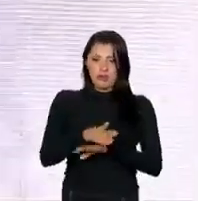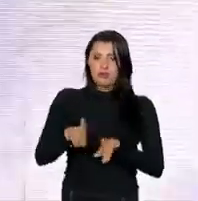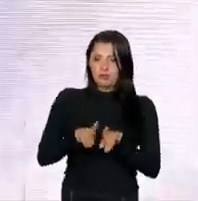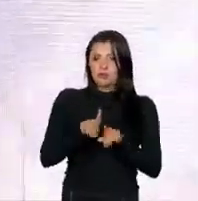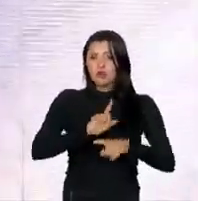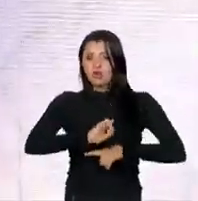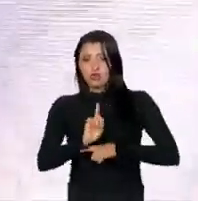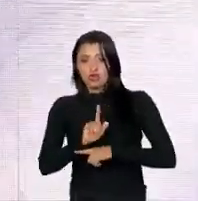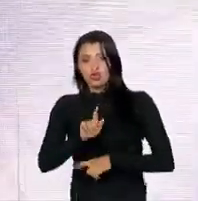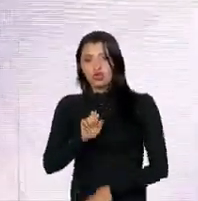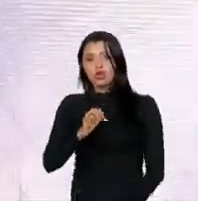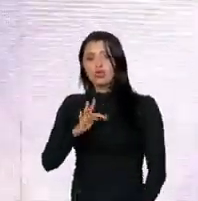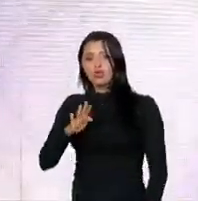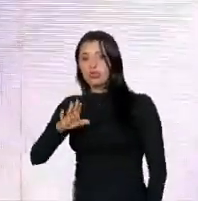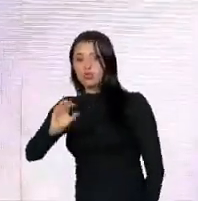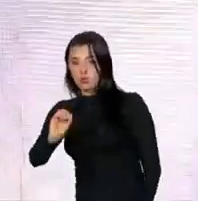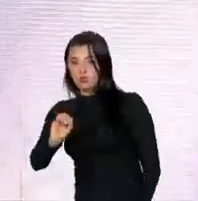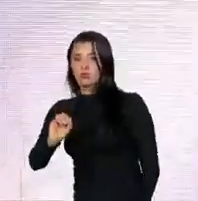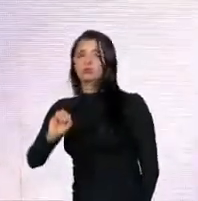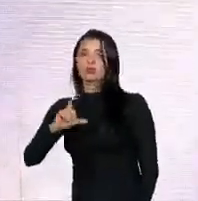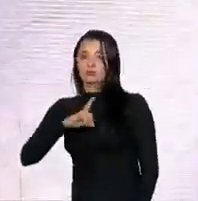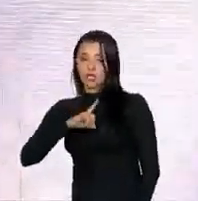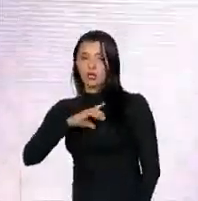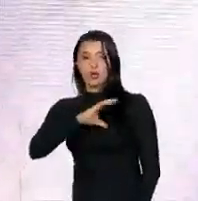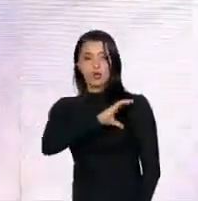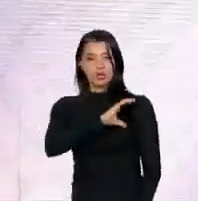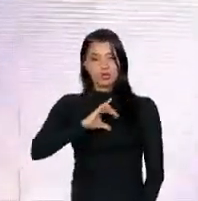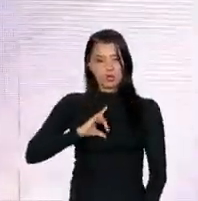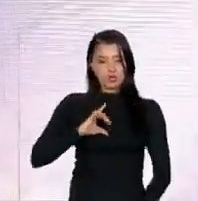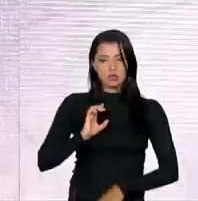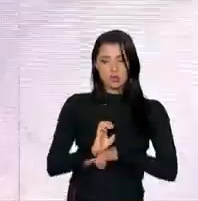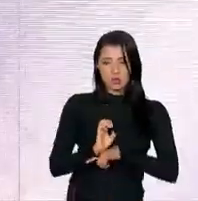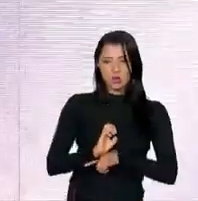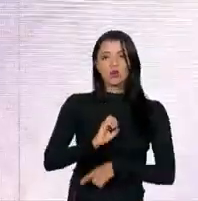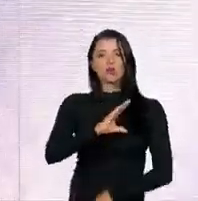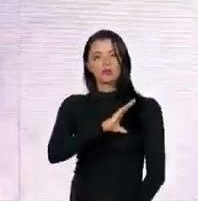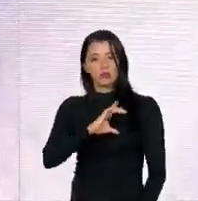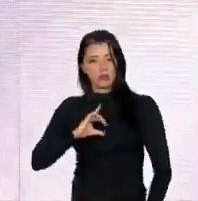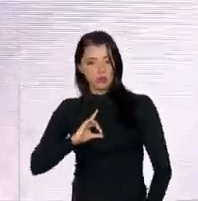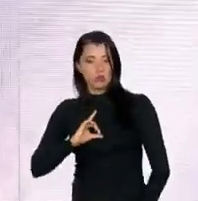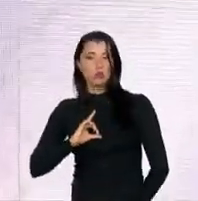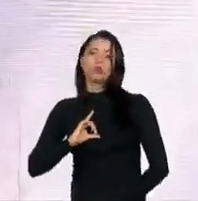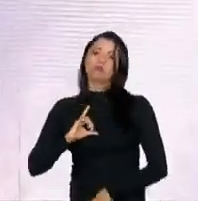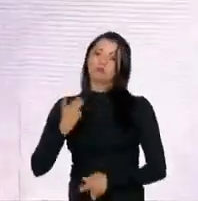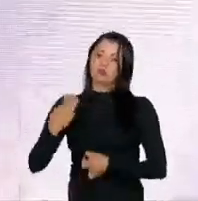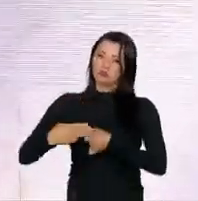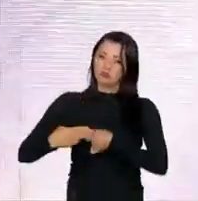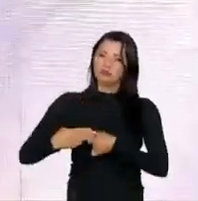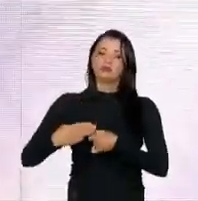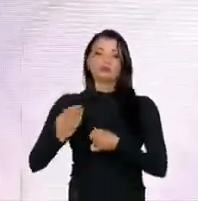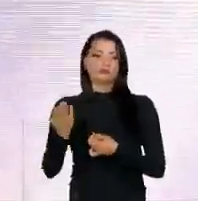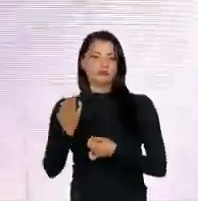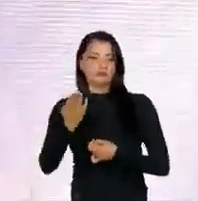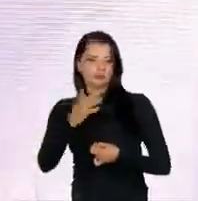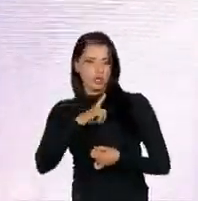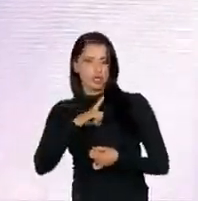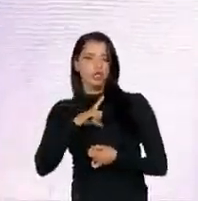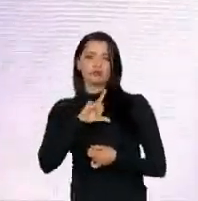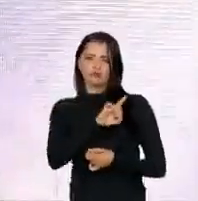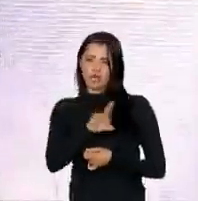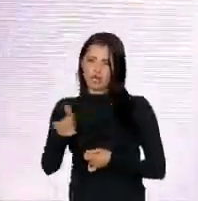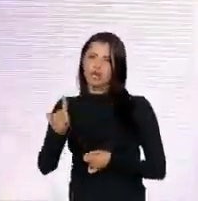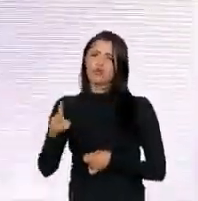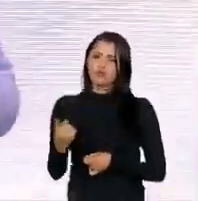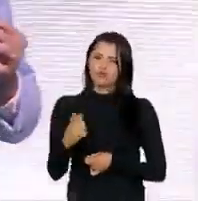também, nós temos os coordenadores estaduais, os coordenadores regionais, os coordenadores municipais. Cada município vai ter um coordenador